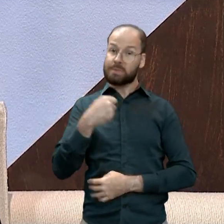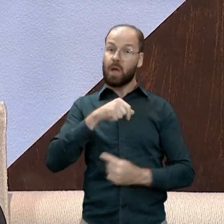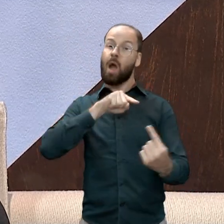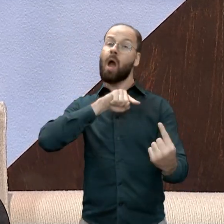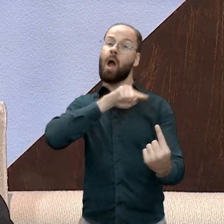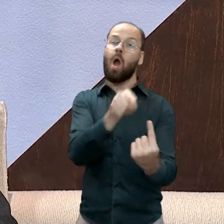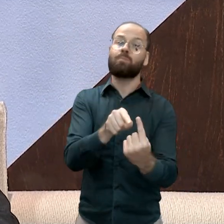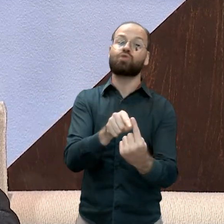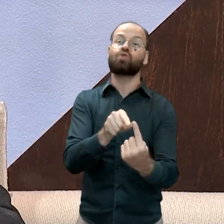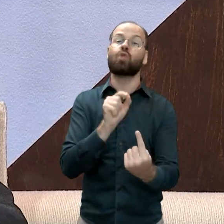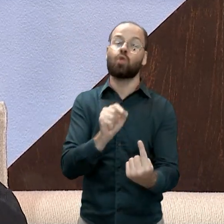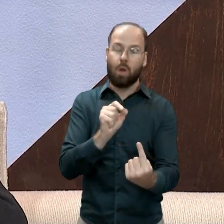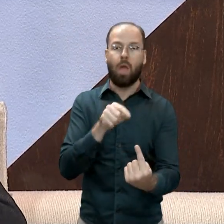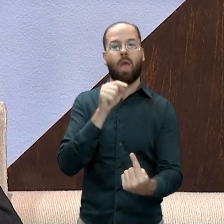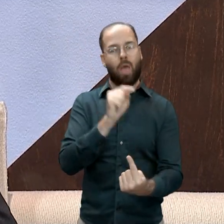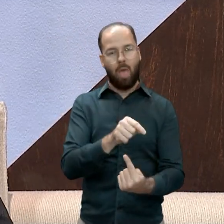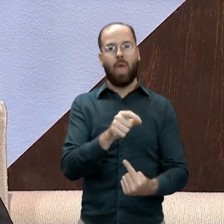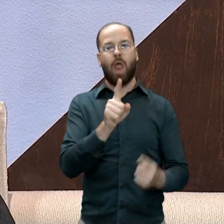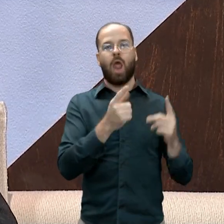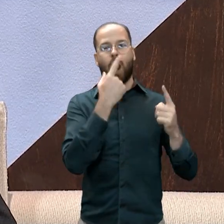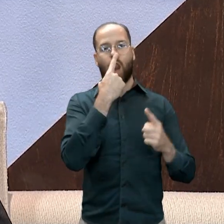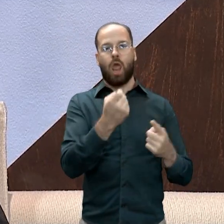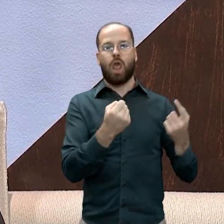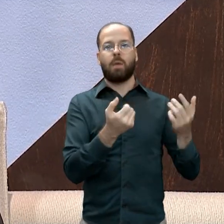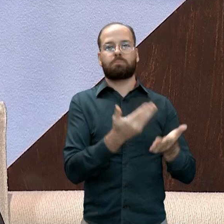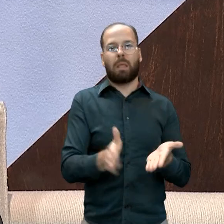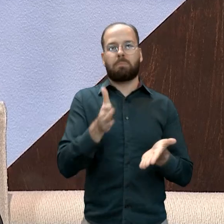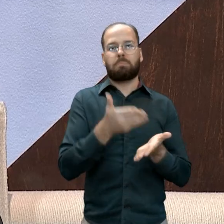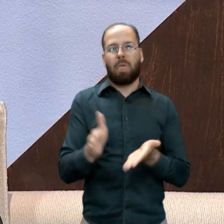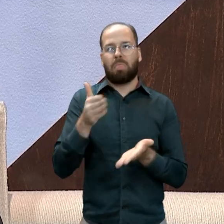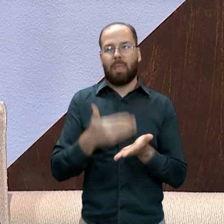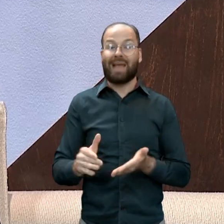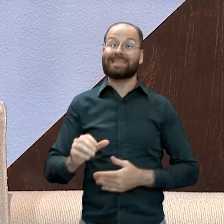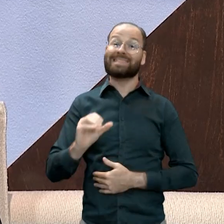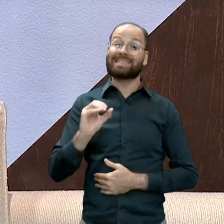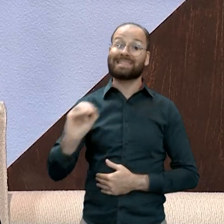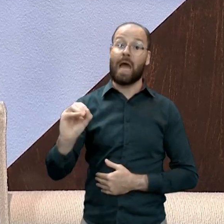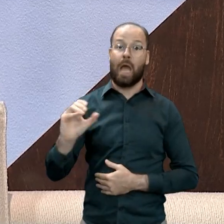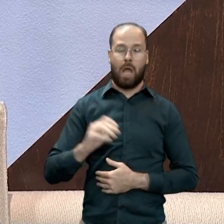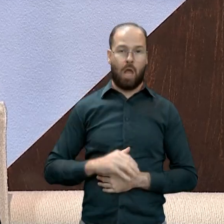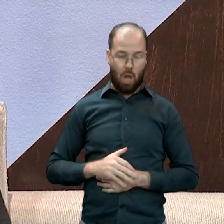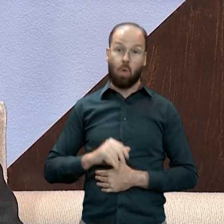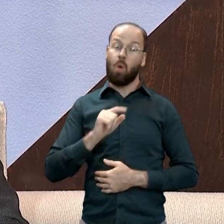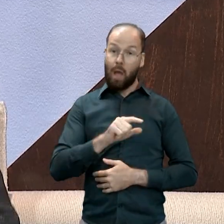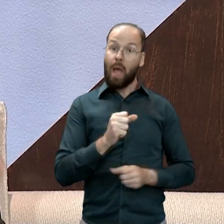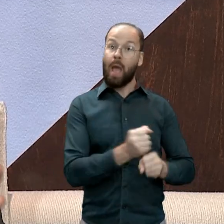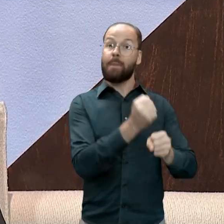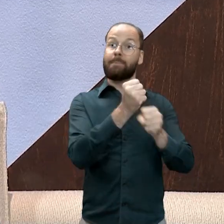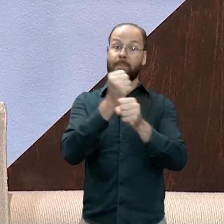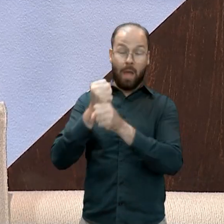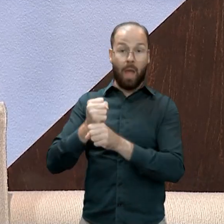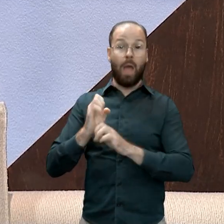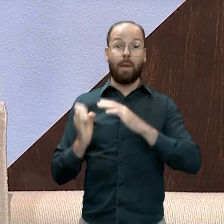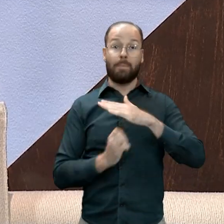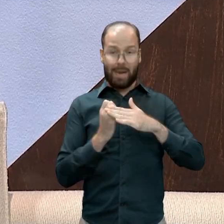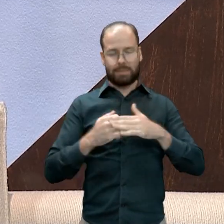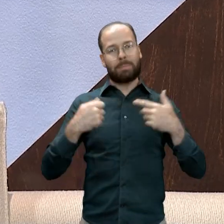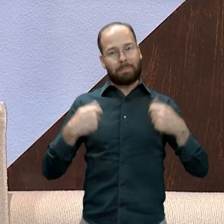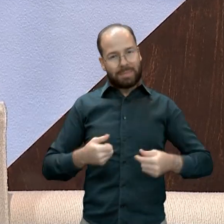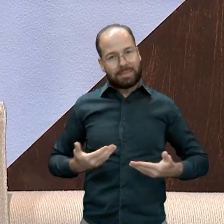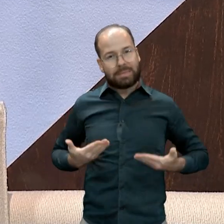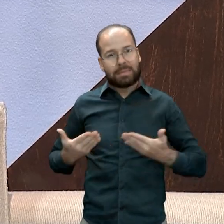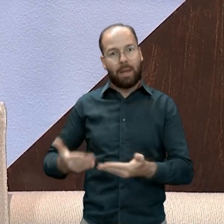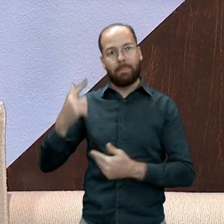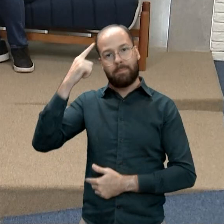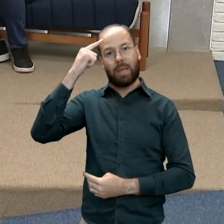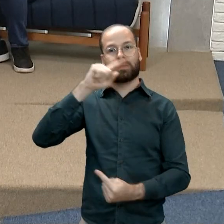E as empresas têm que se incorporar desses conteúdos de sustentabilidade. Elas precisam disso, para o bem da sociedade. Pensar numa